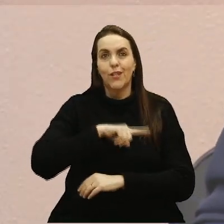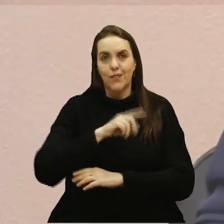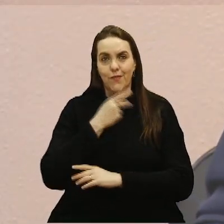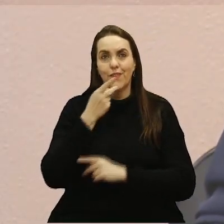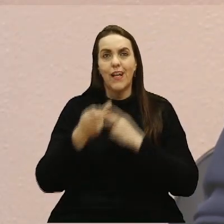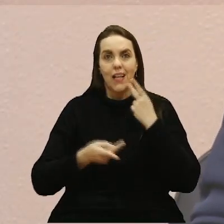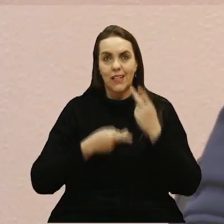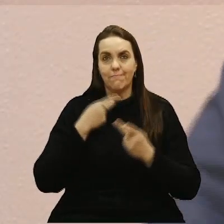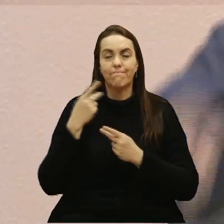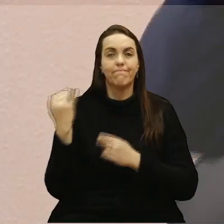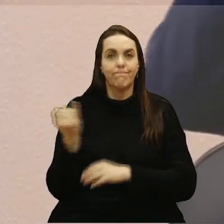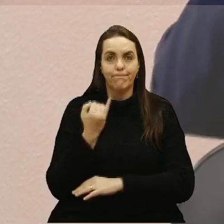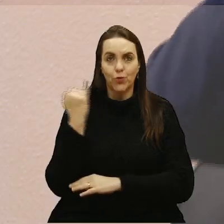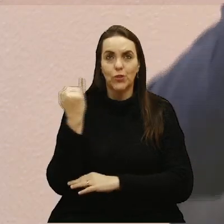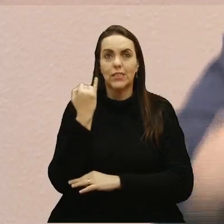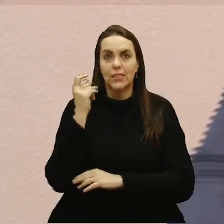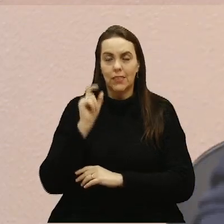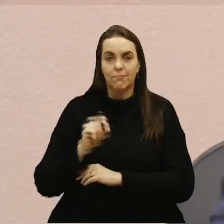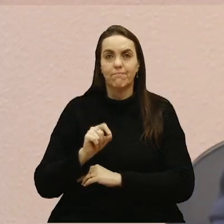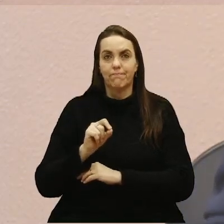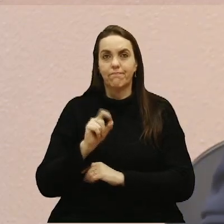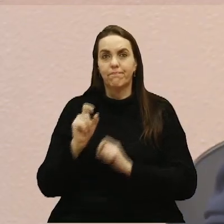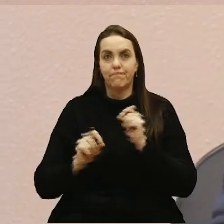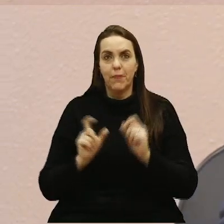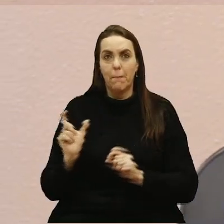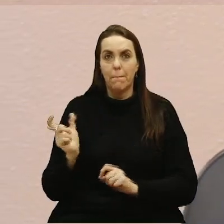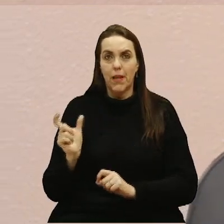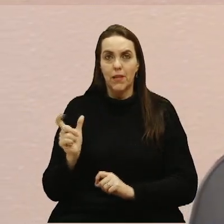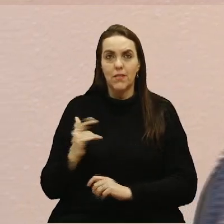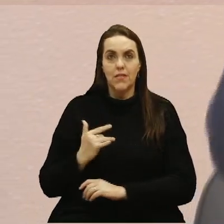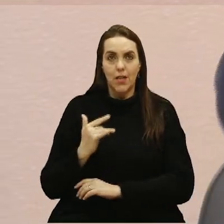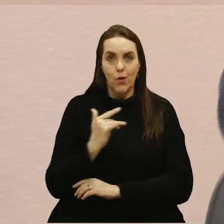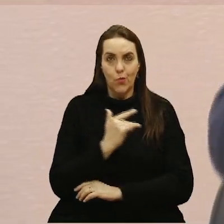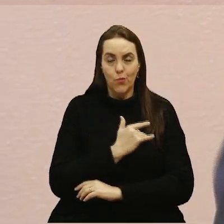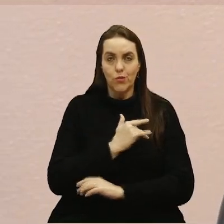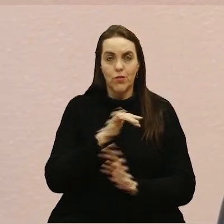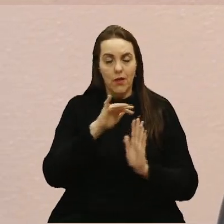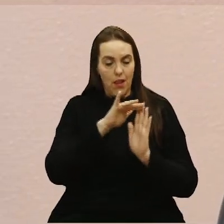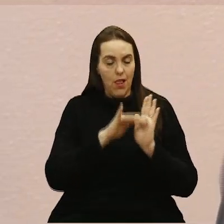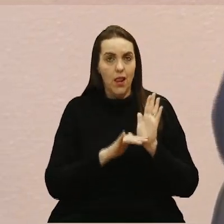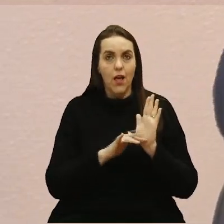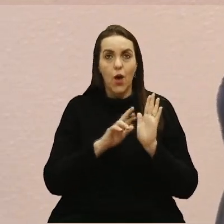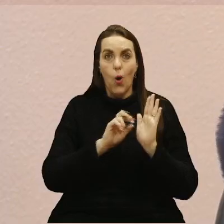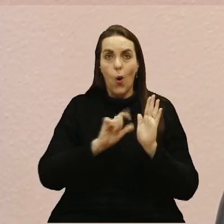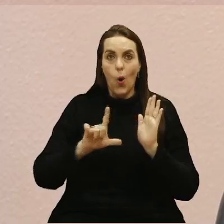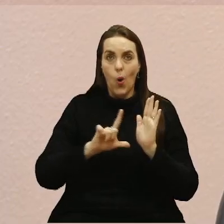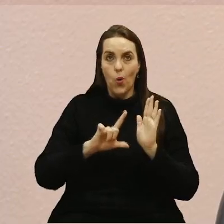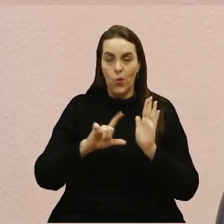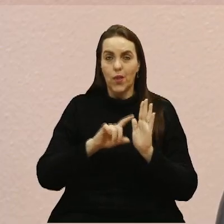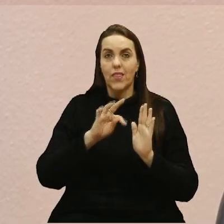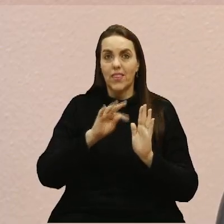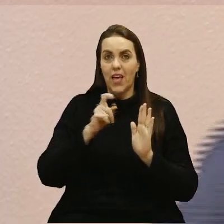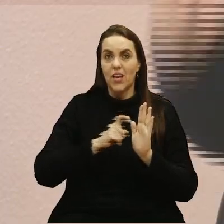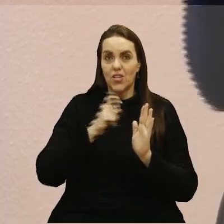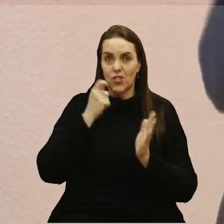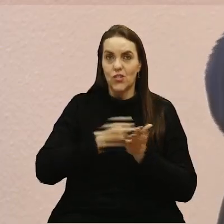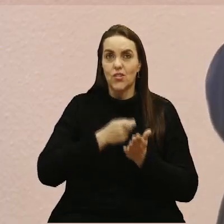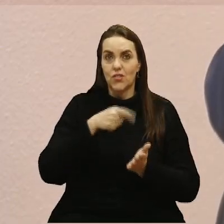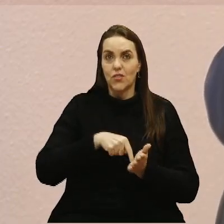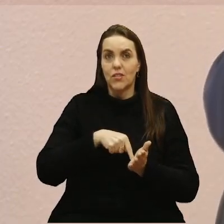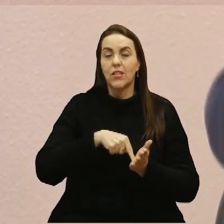sobre os planos de saúde nessa questão do rol taxativo, mas não só, que fiquemos mais atentos